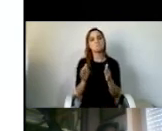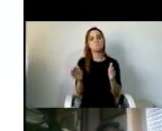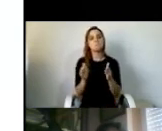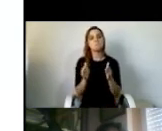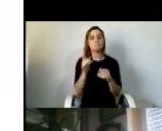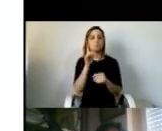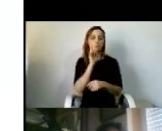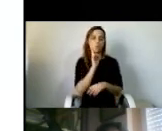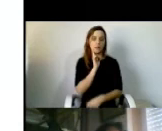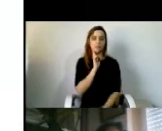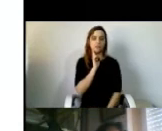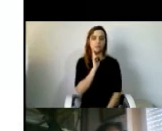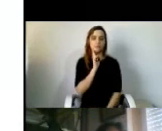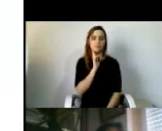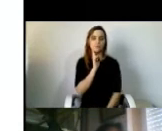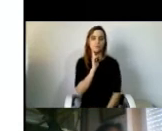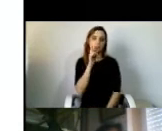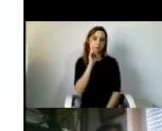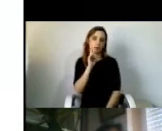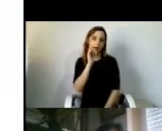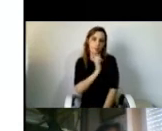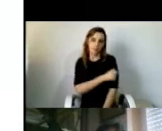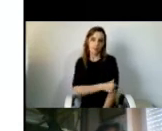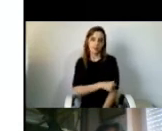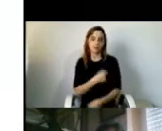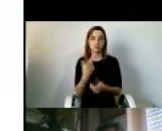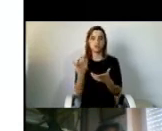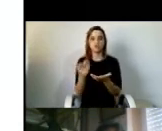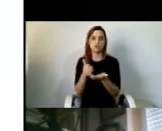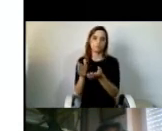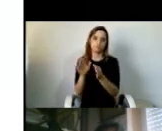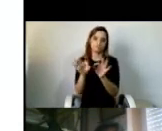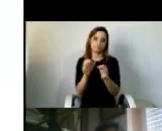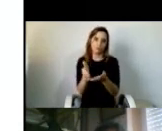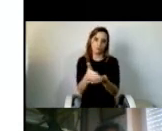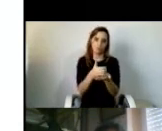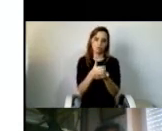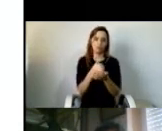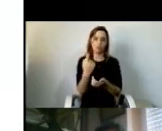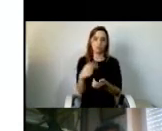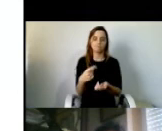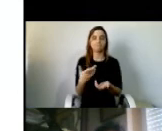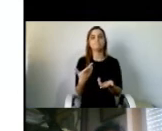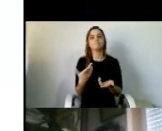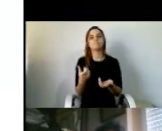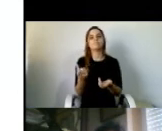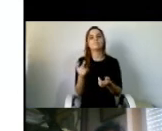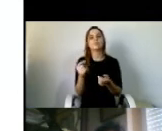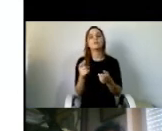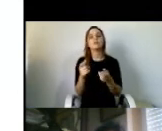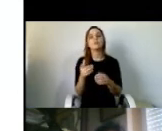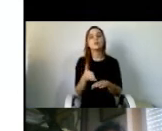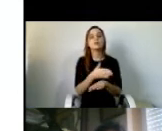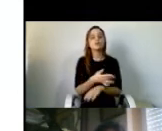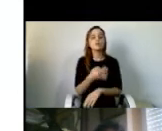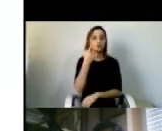mulheres e raparigas nesta amostra. Uma predominância também, tal como já se tinha verificado na